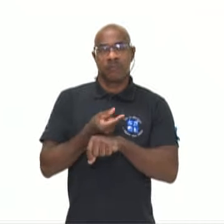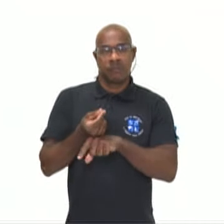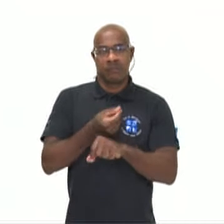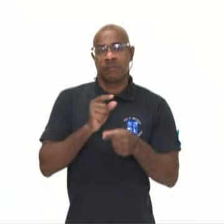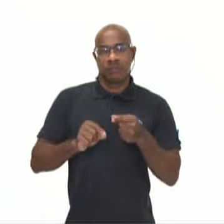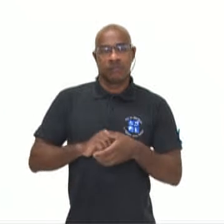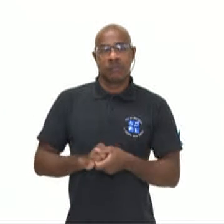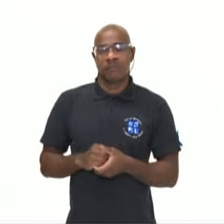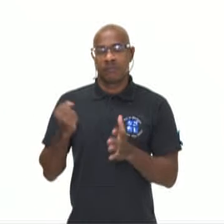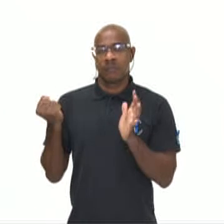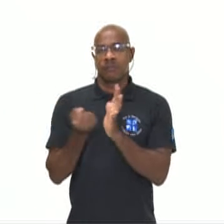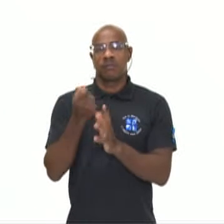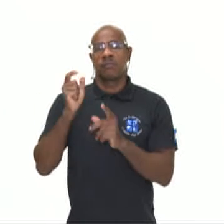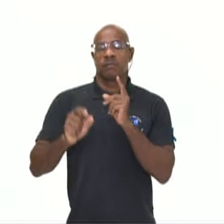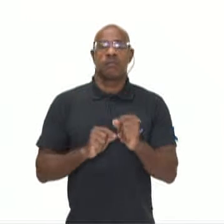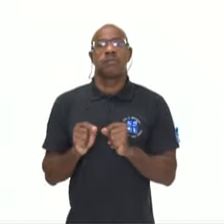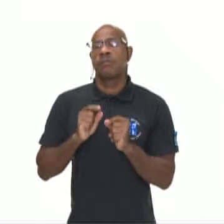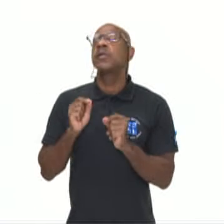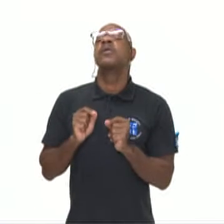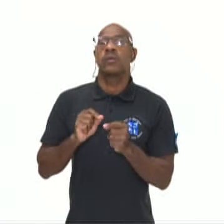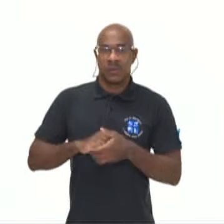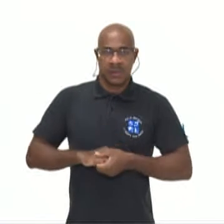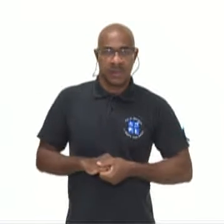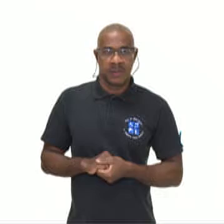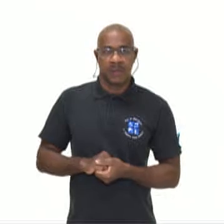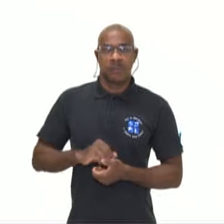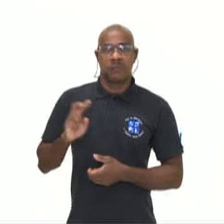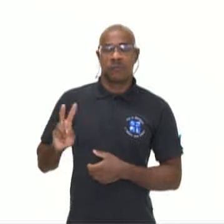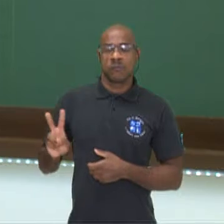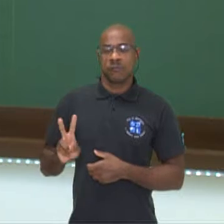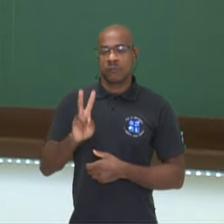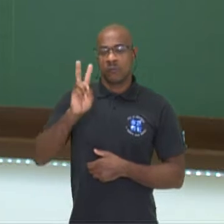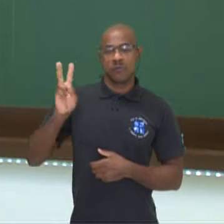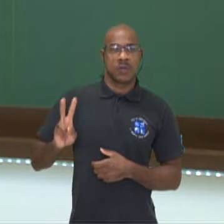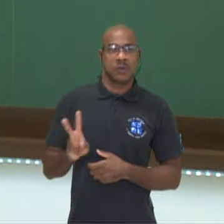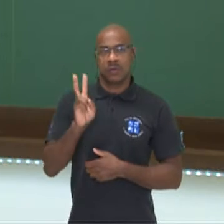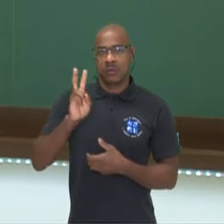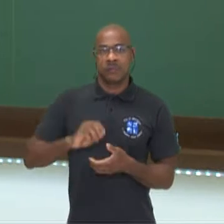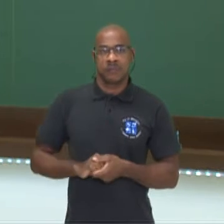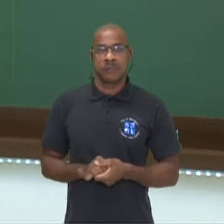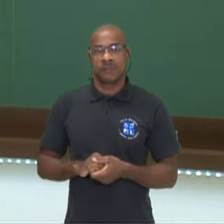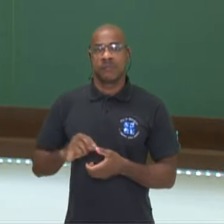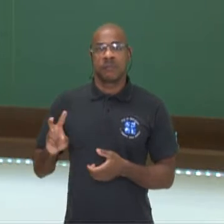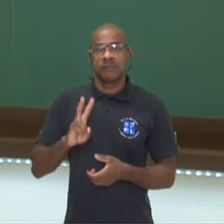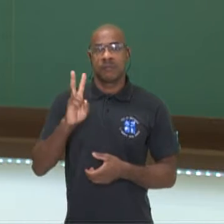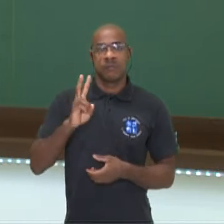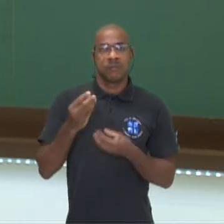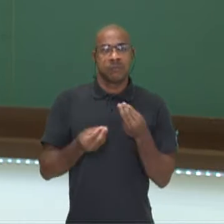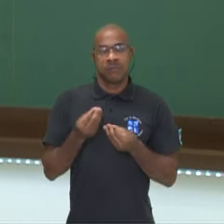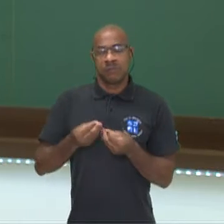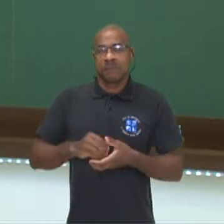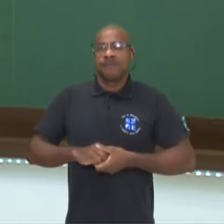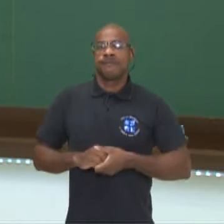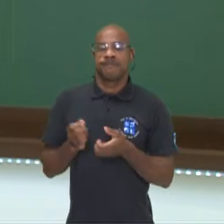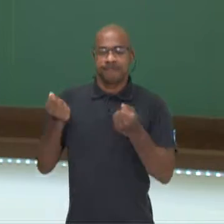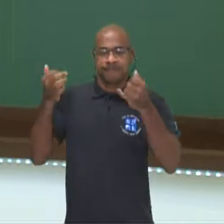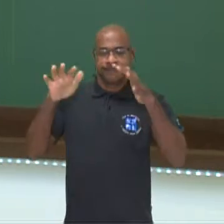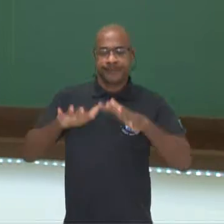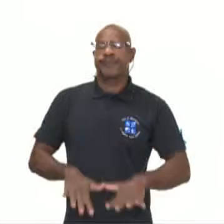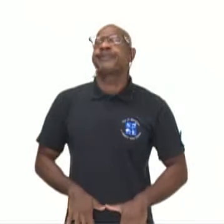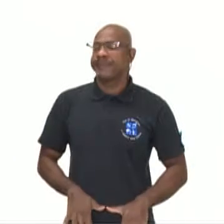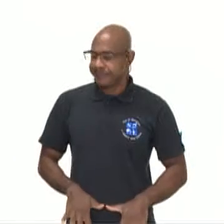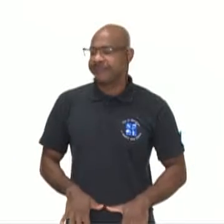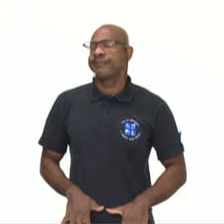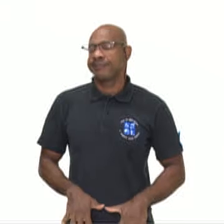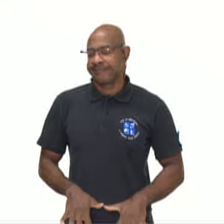pela inflação e pela quebra das bolsas. Chamado crack da bolsa, né, de Nova York, Estados Unidos. A